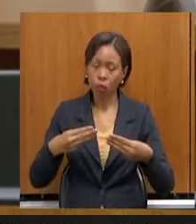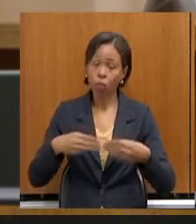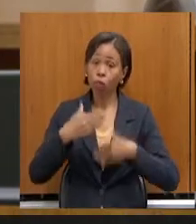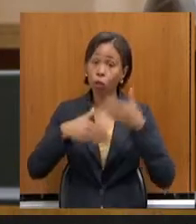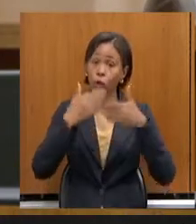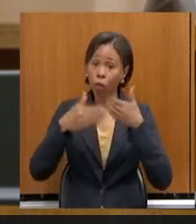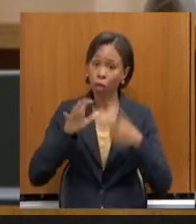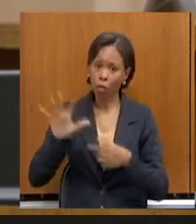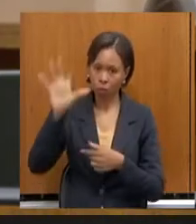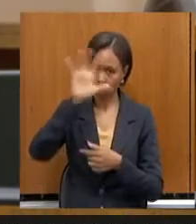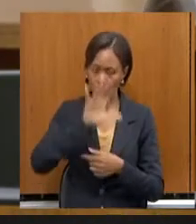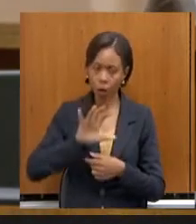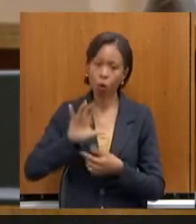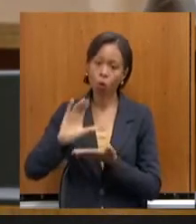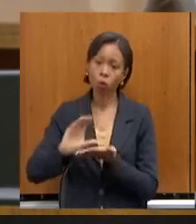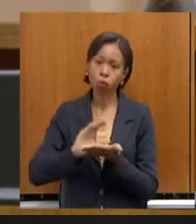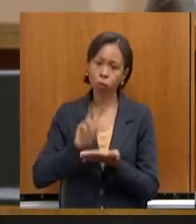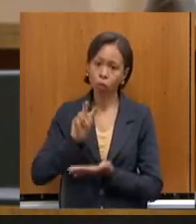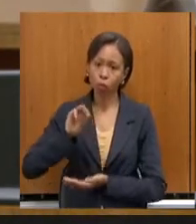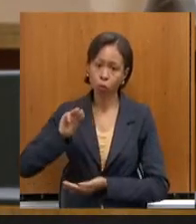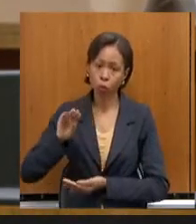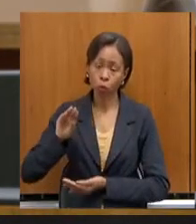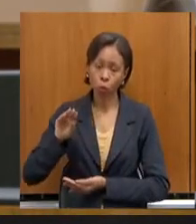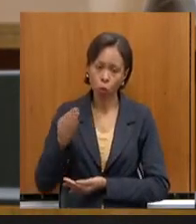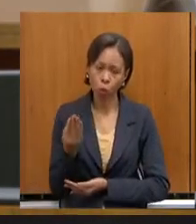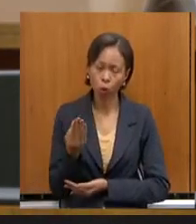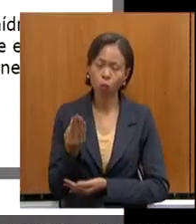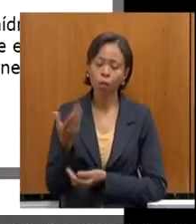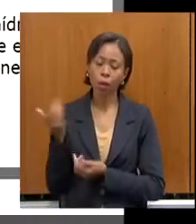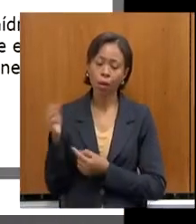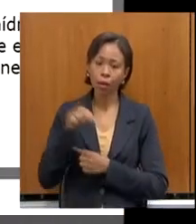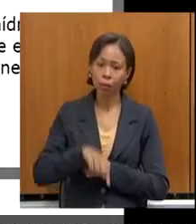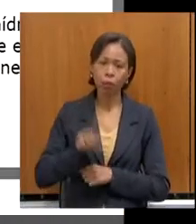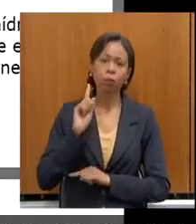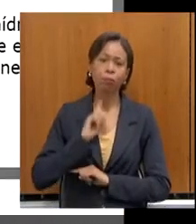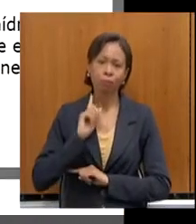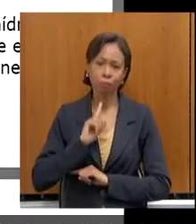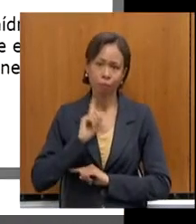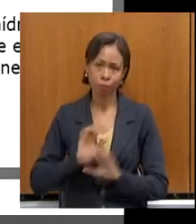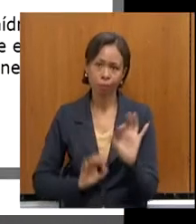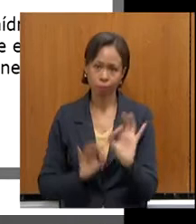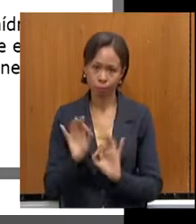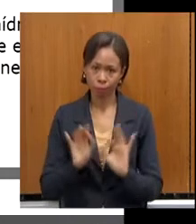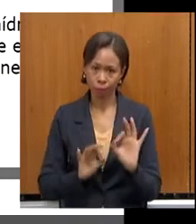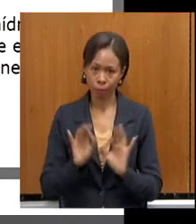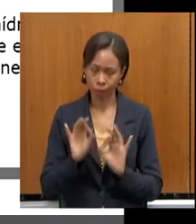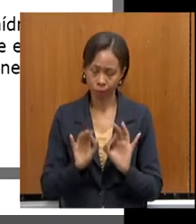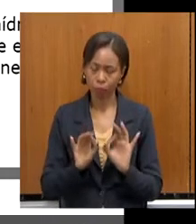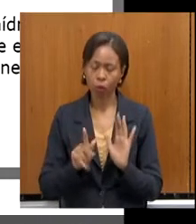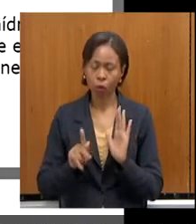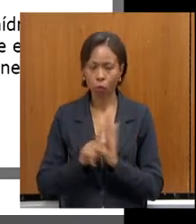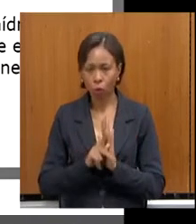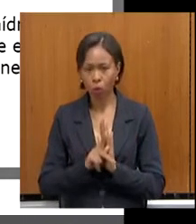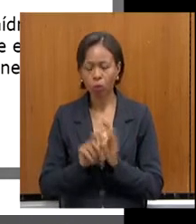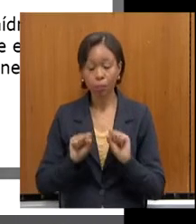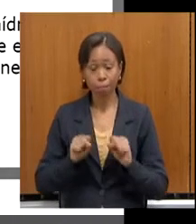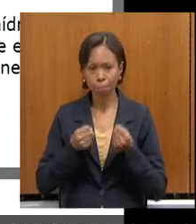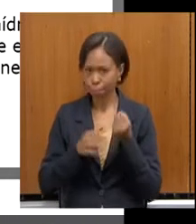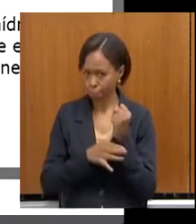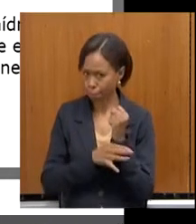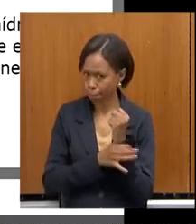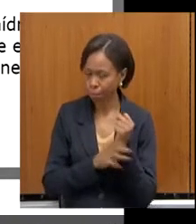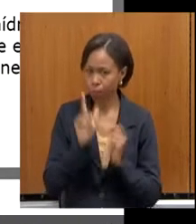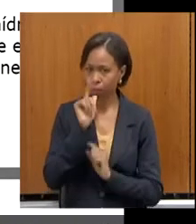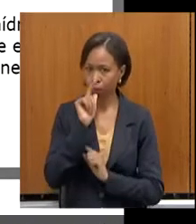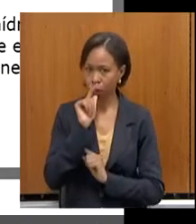do Governo Federal para o estado de Minas Gerais que terá elaborado o plano Mineiro de segurança hídrica esse plano ele é um